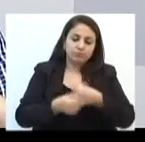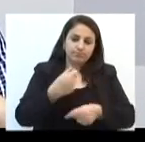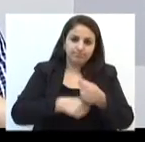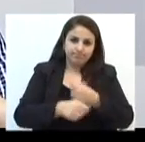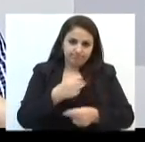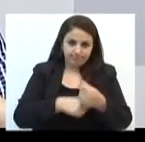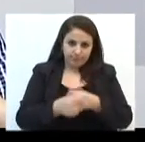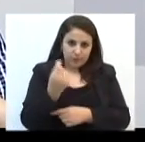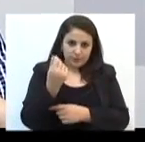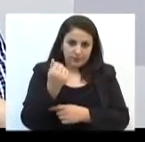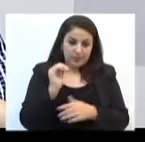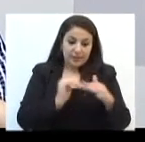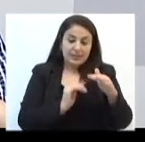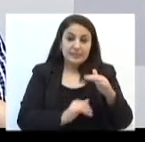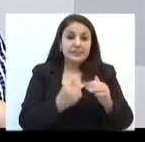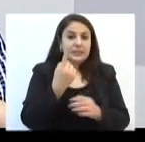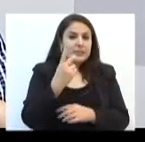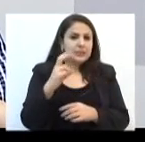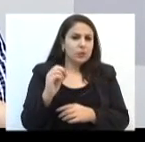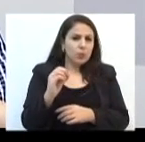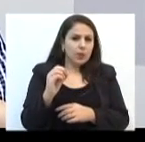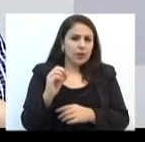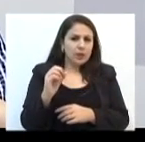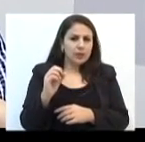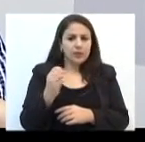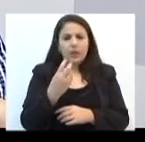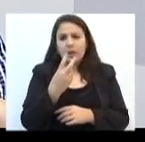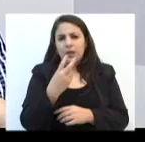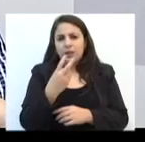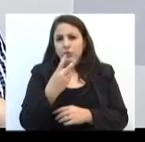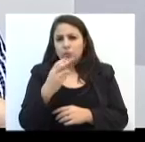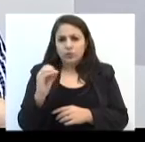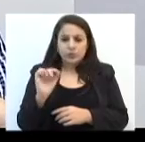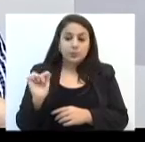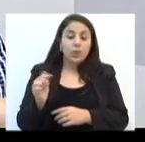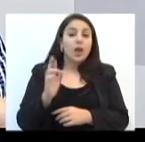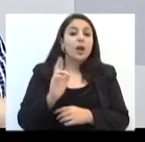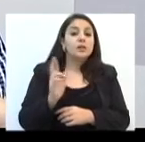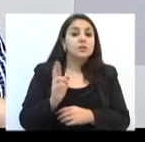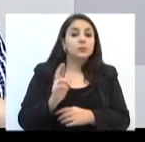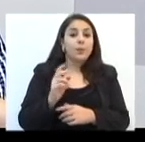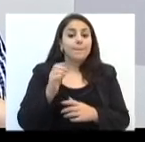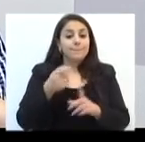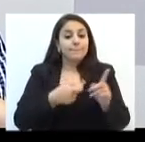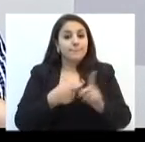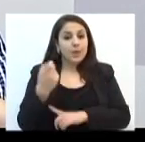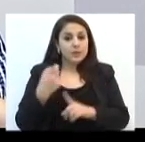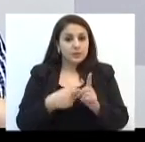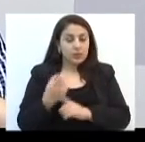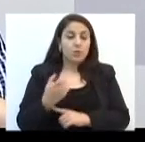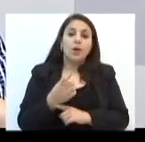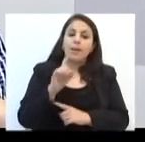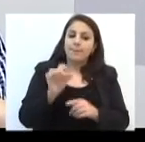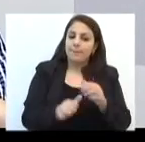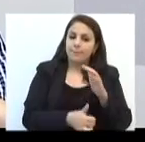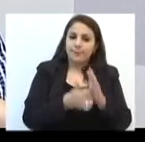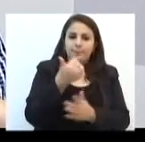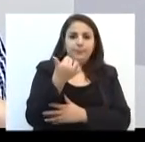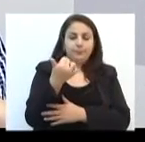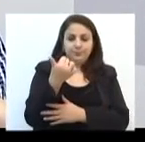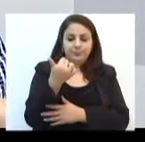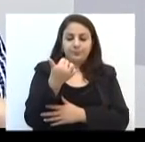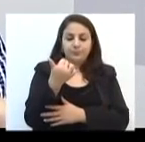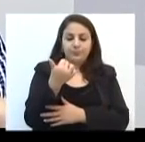de 850 a 900 mil reais por mês com a extinção destes cargos de confiança. Eu repito, é